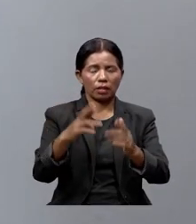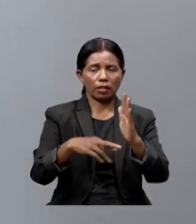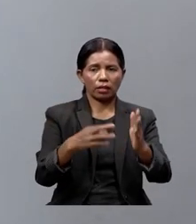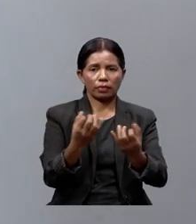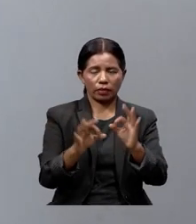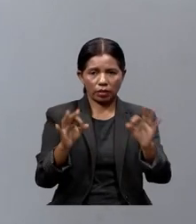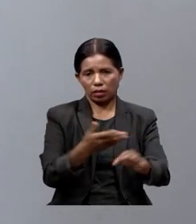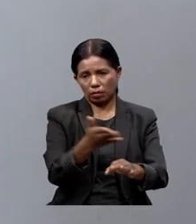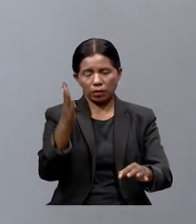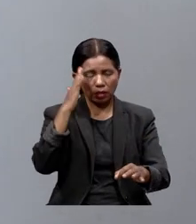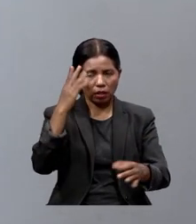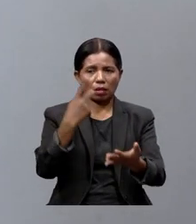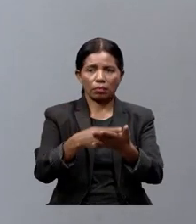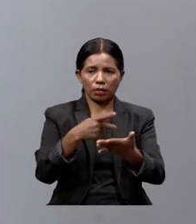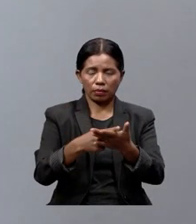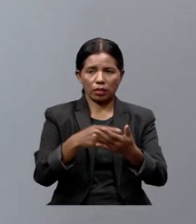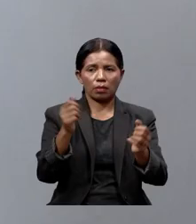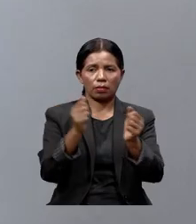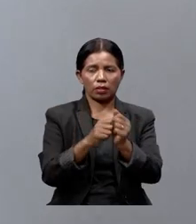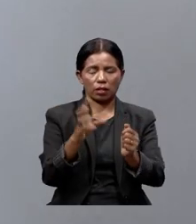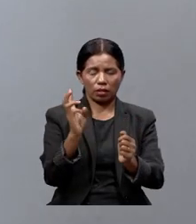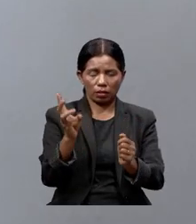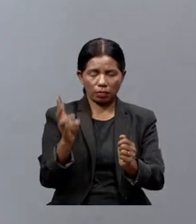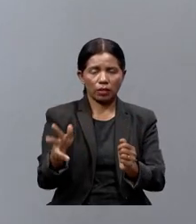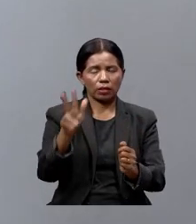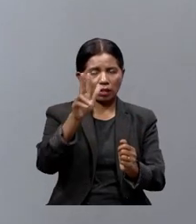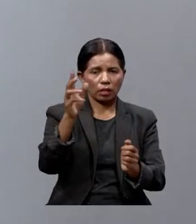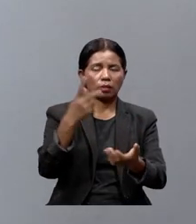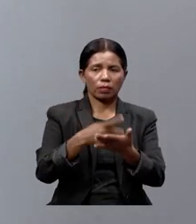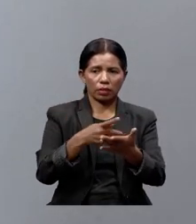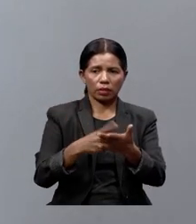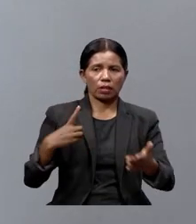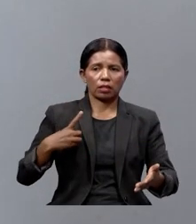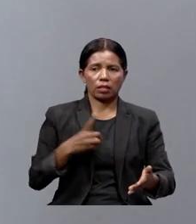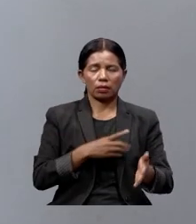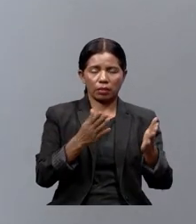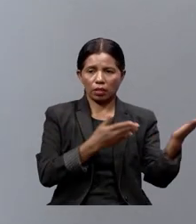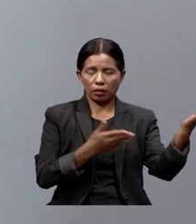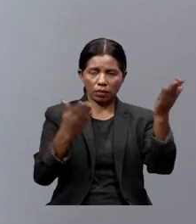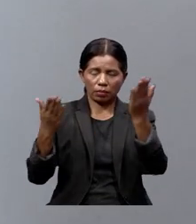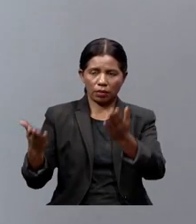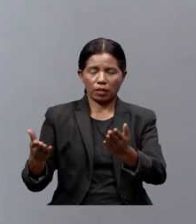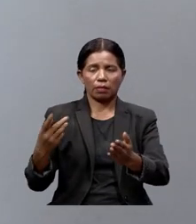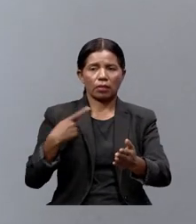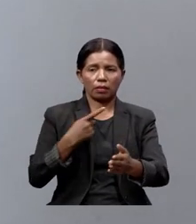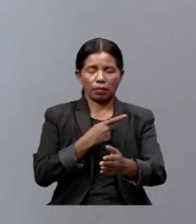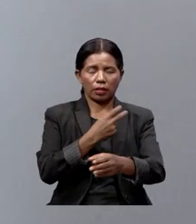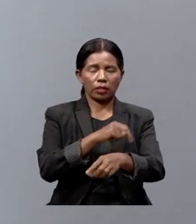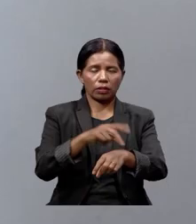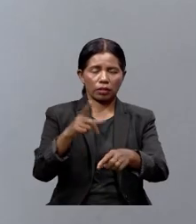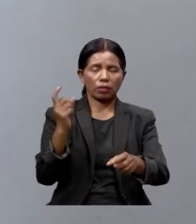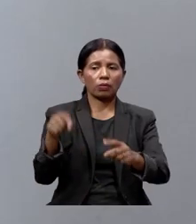e também será ter uma proposta, quase 73 propostas, mas o deputado será submeter mais plenária, onde irá ter a discussão